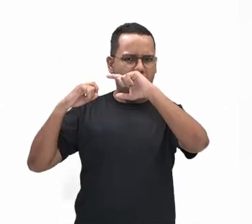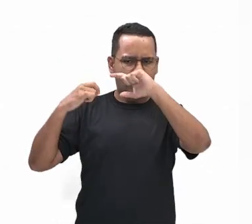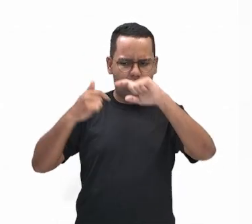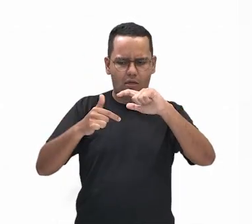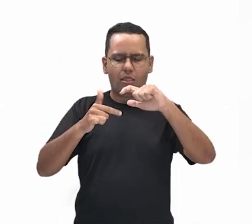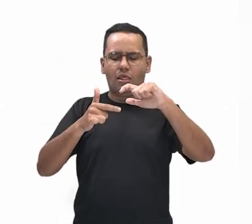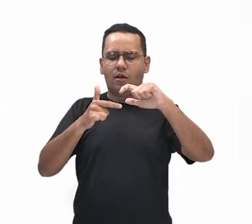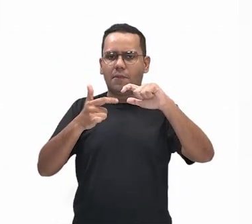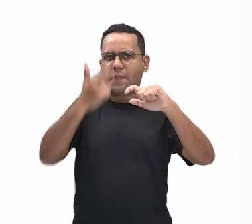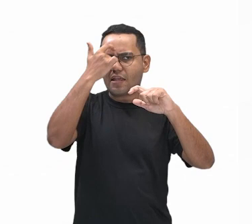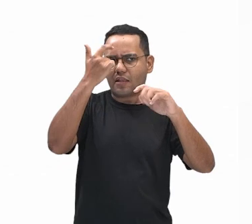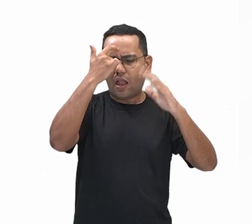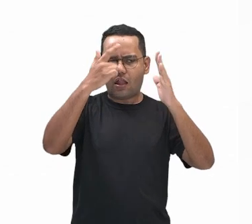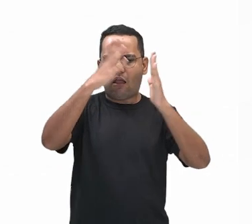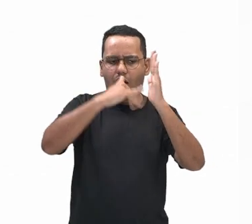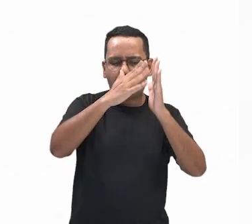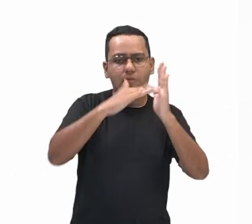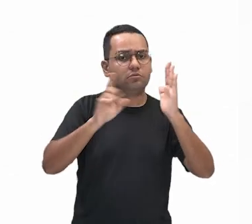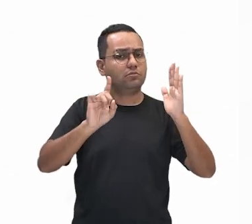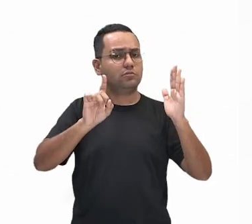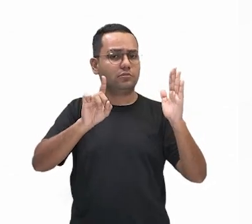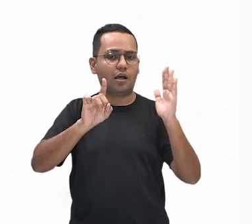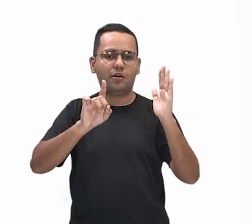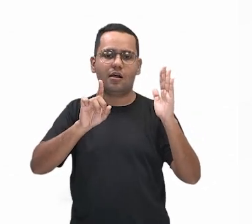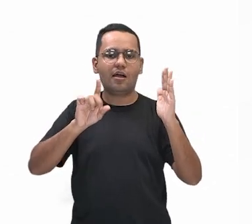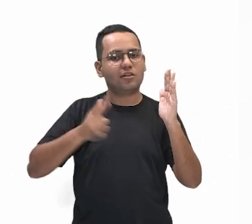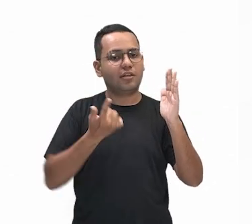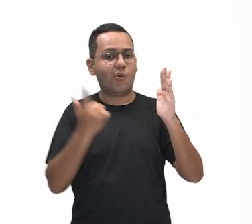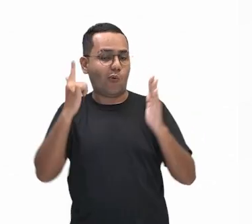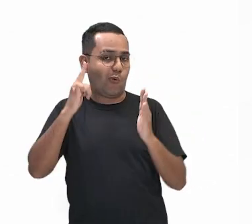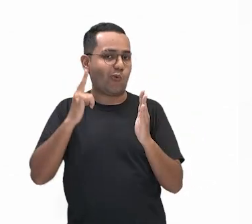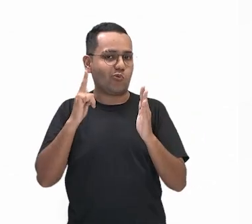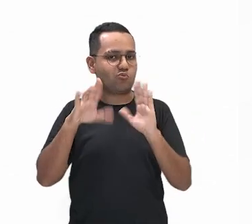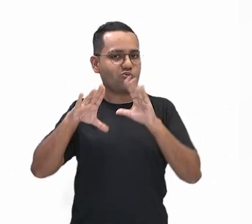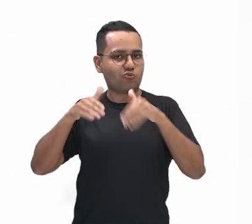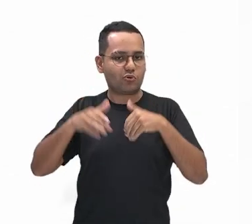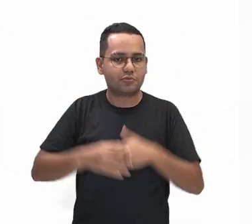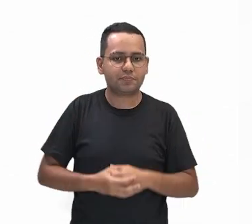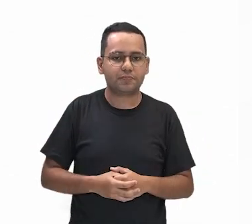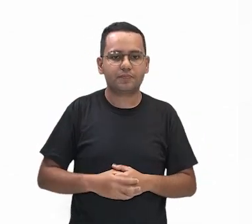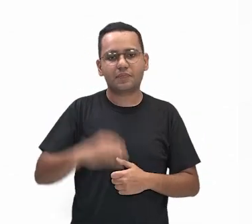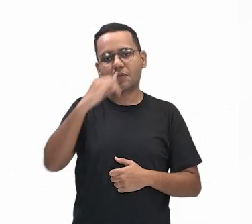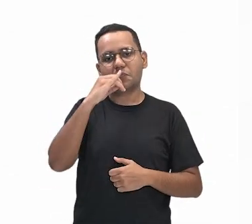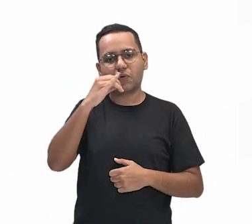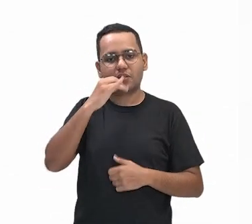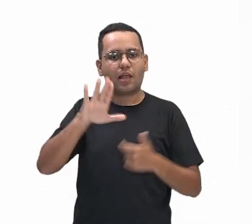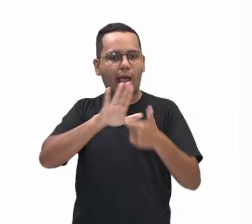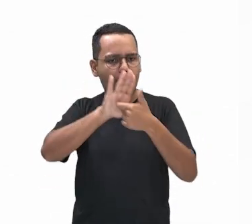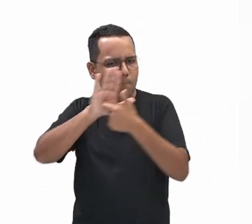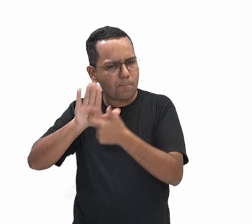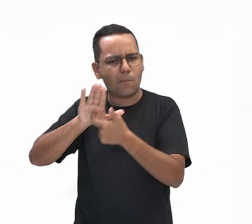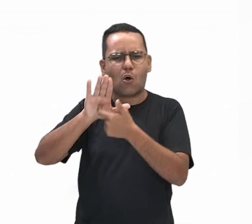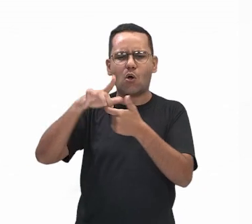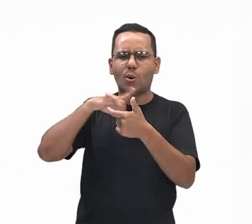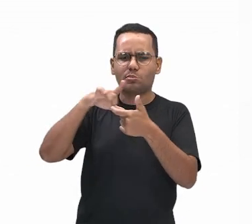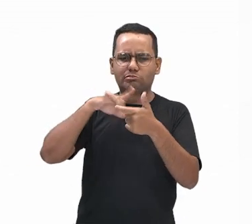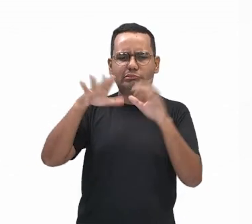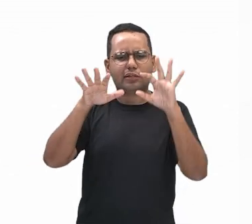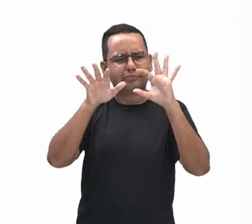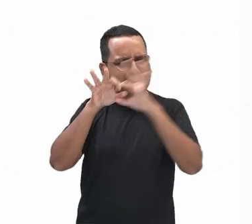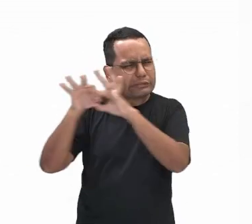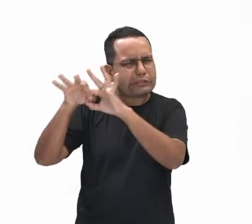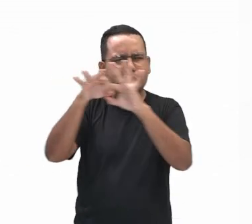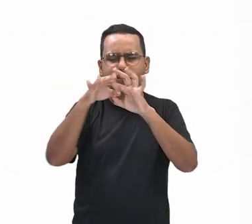prioridade. A visibilidade e o reconhecimento passaram a estar na amplitude de